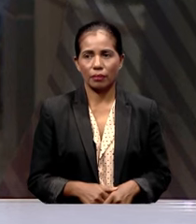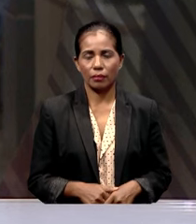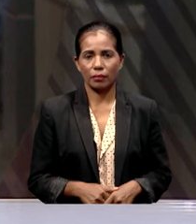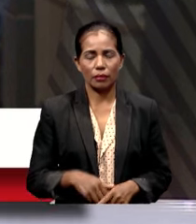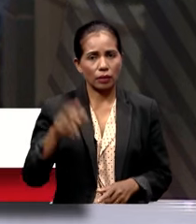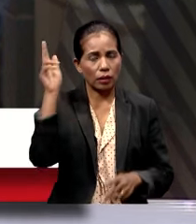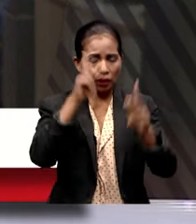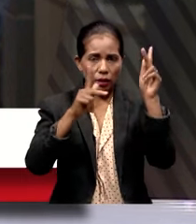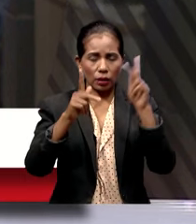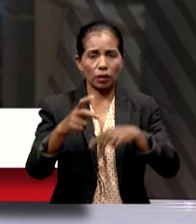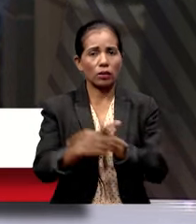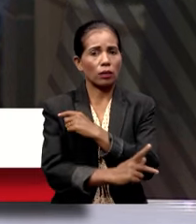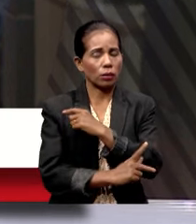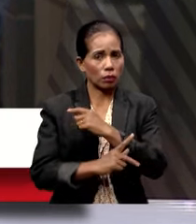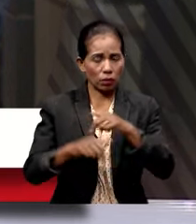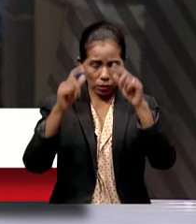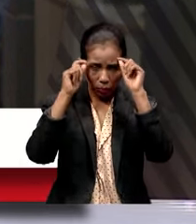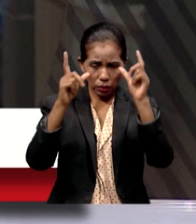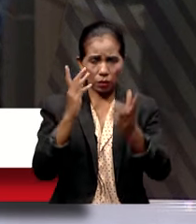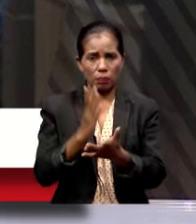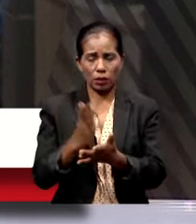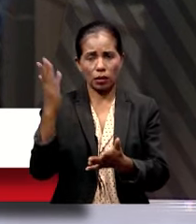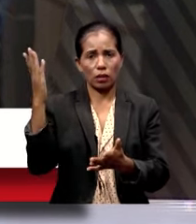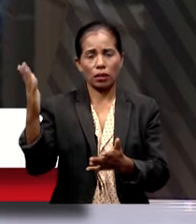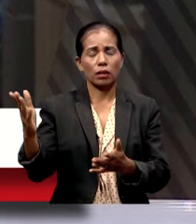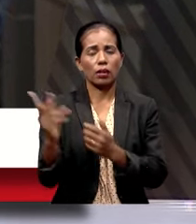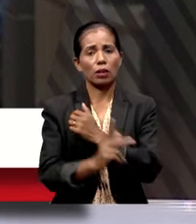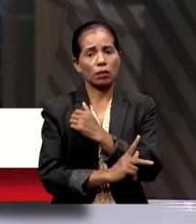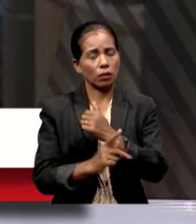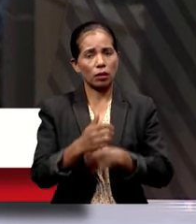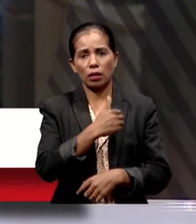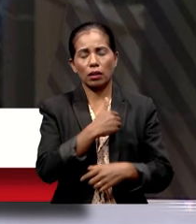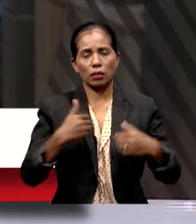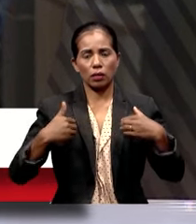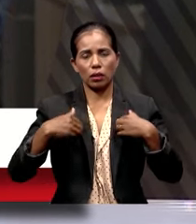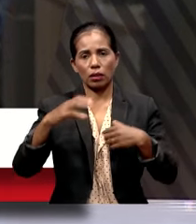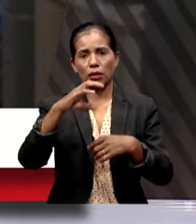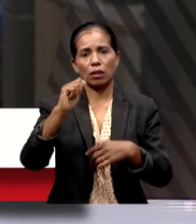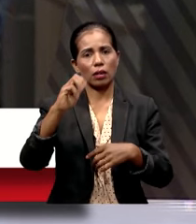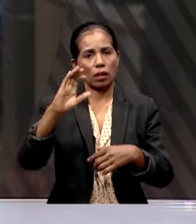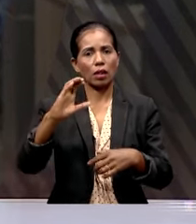caso de corrupção e tu não és independente e a Comissão Anticorrupção também se dá o que é comissário ou for.